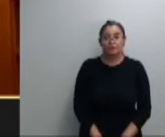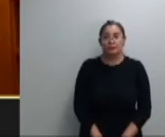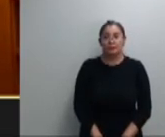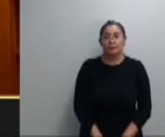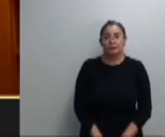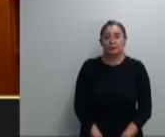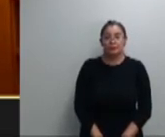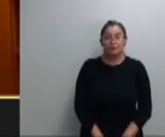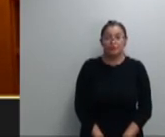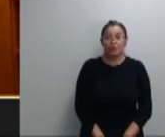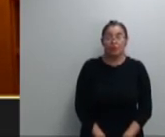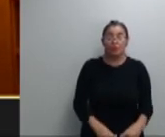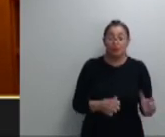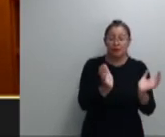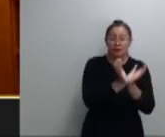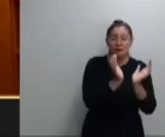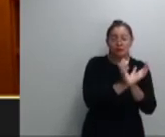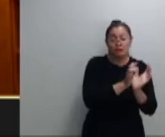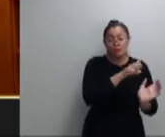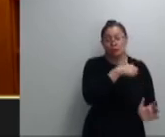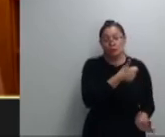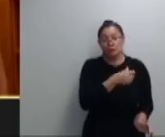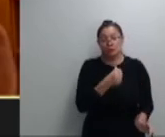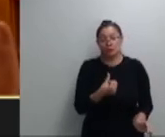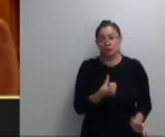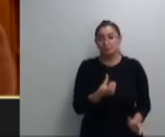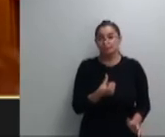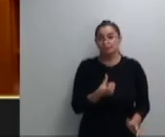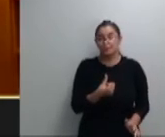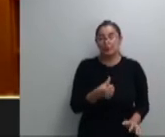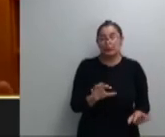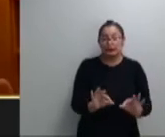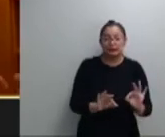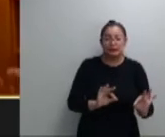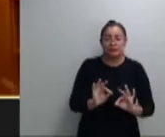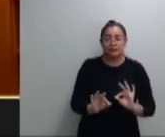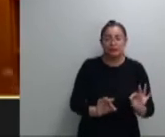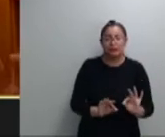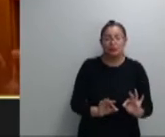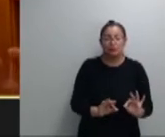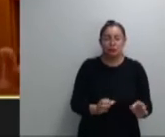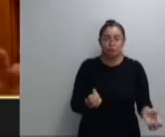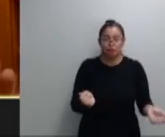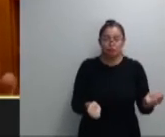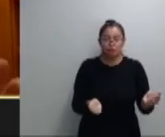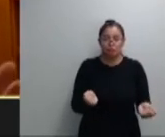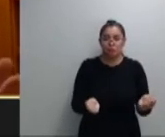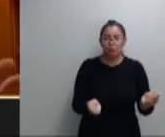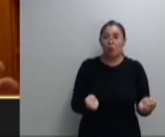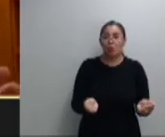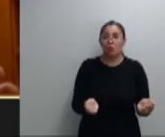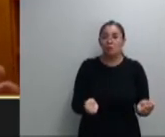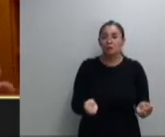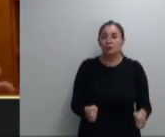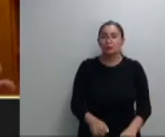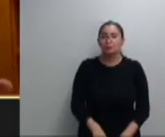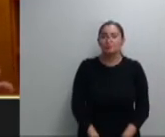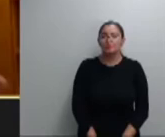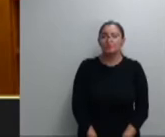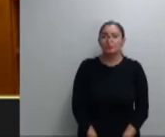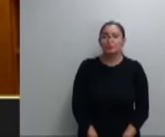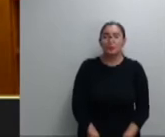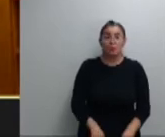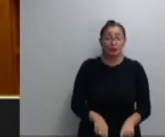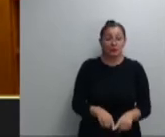sessão 16, ela trata efetivamente de máquinas, na sessão de 17, ele trata efetivamente de